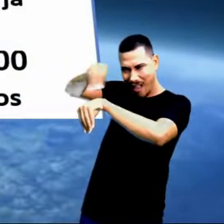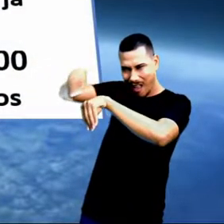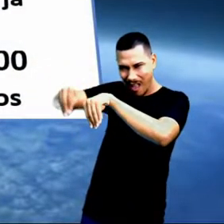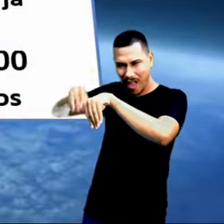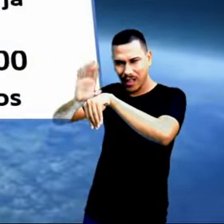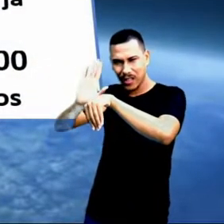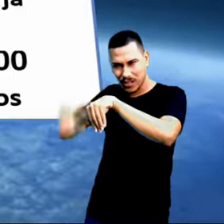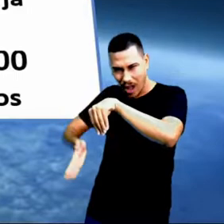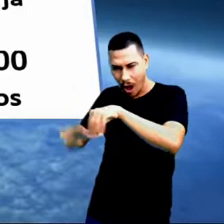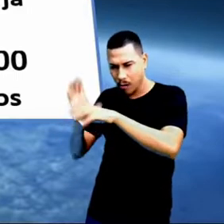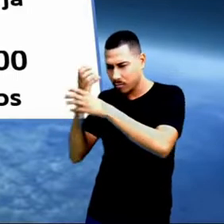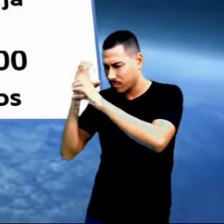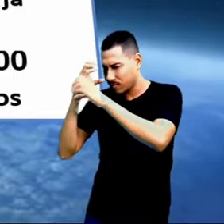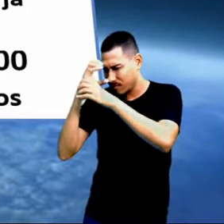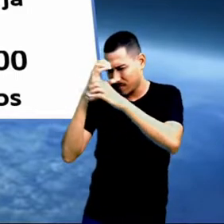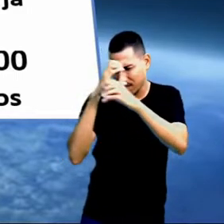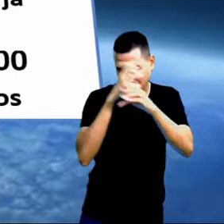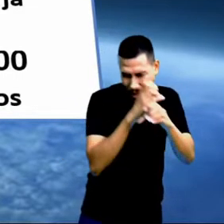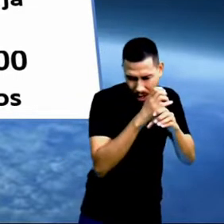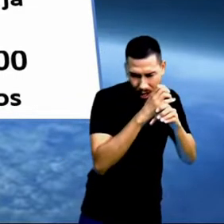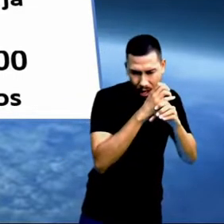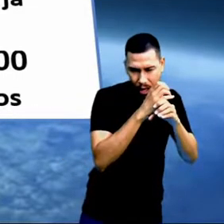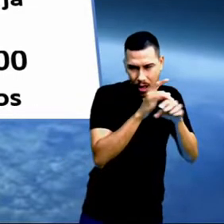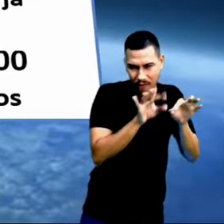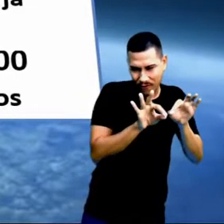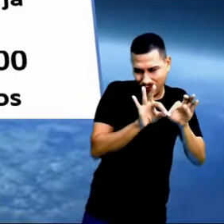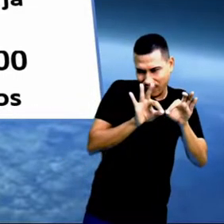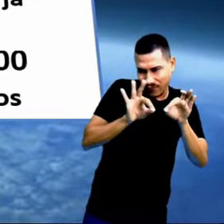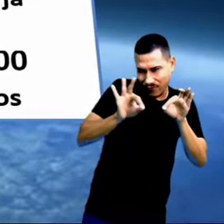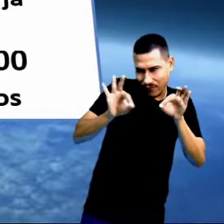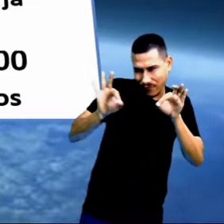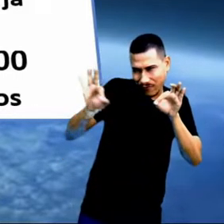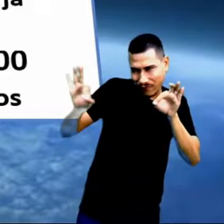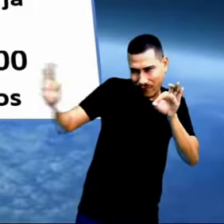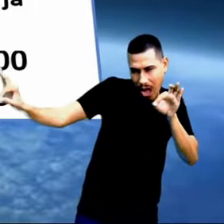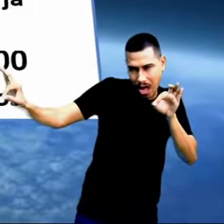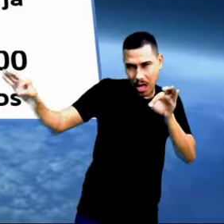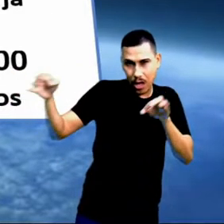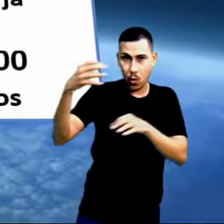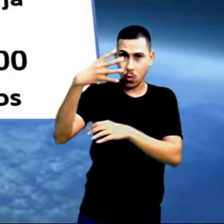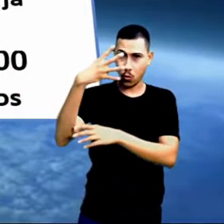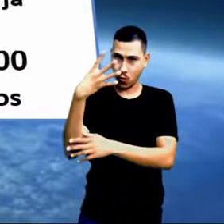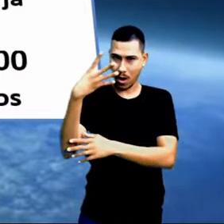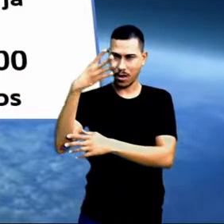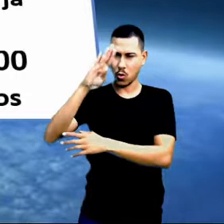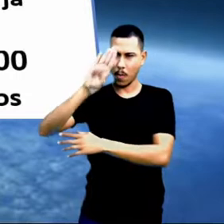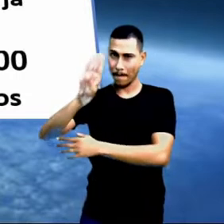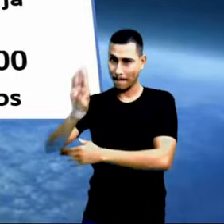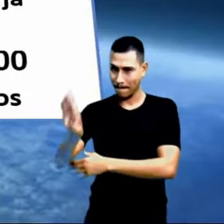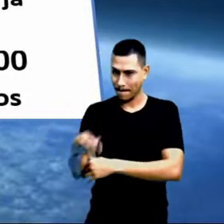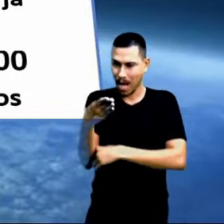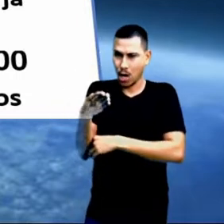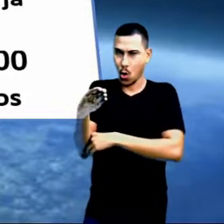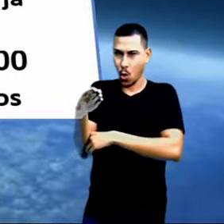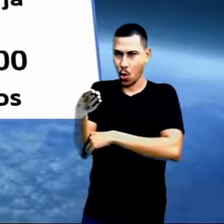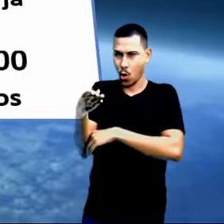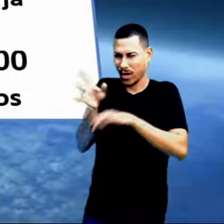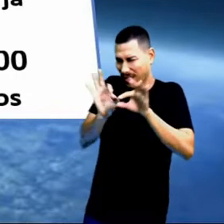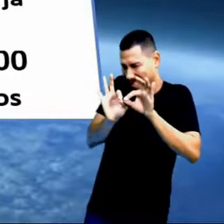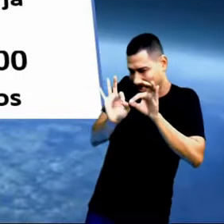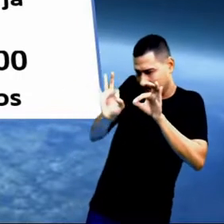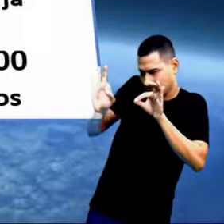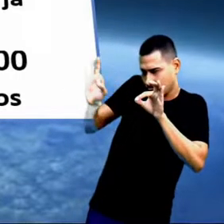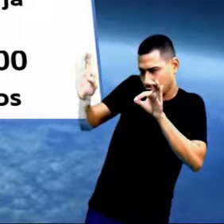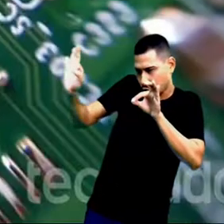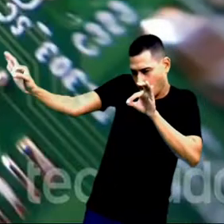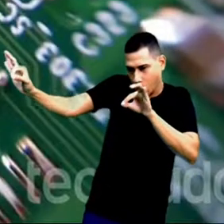o laboratório cerca de 4 bilhões e 100 milhões de quilômetros em